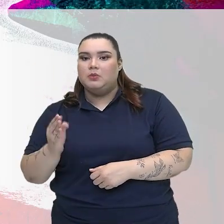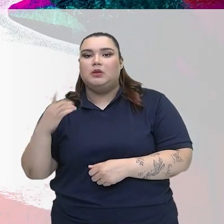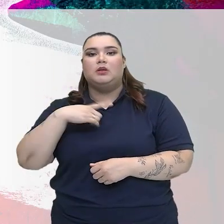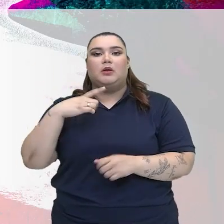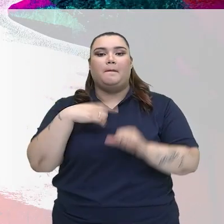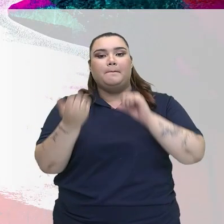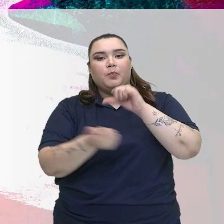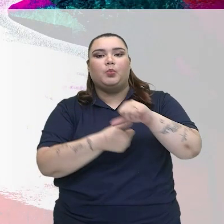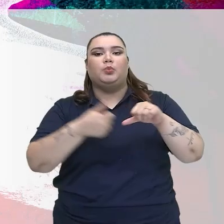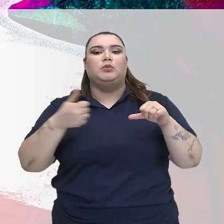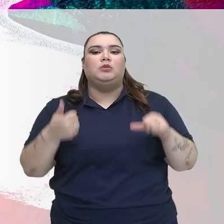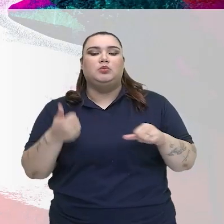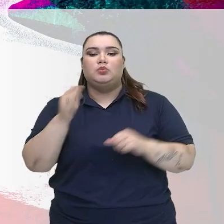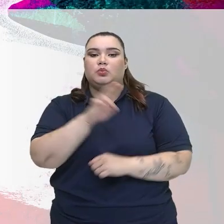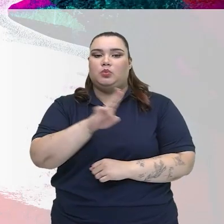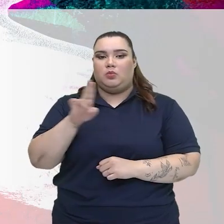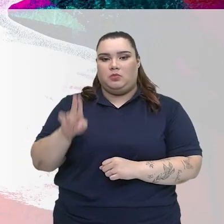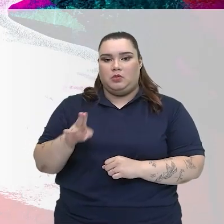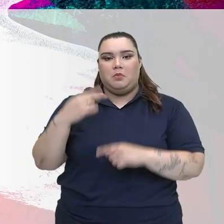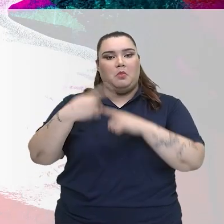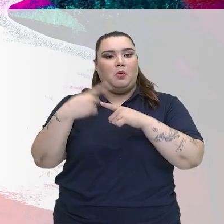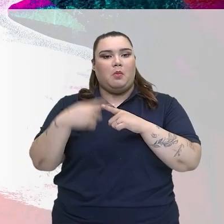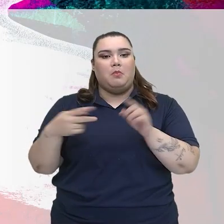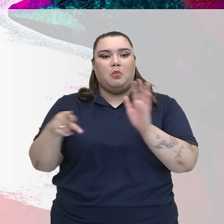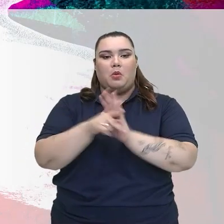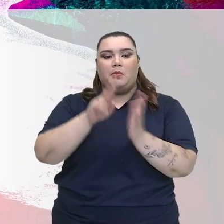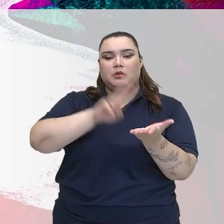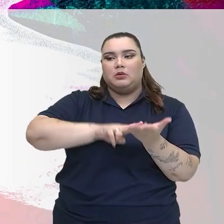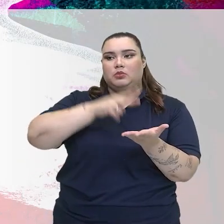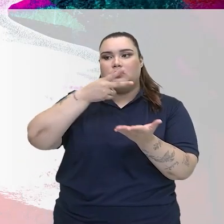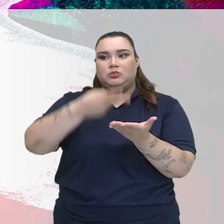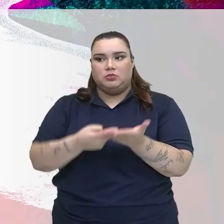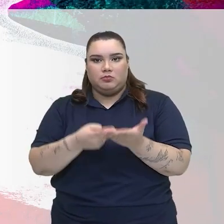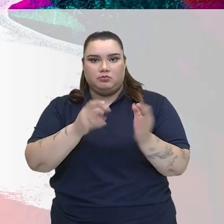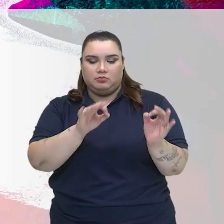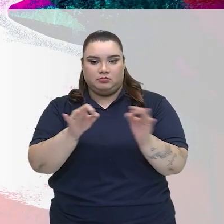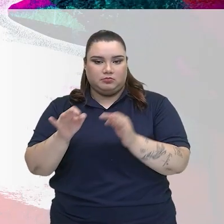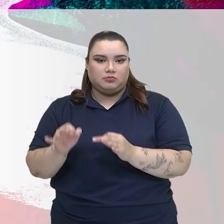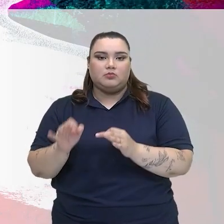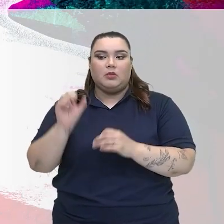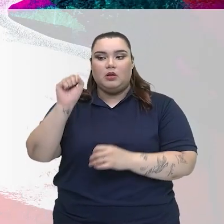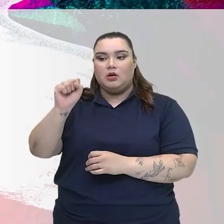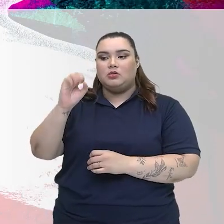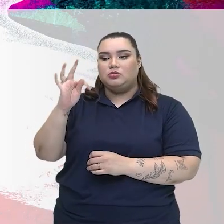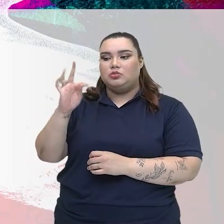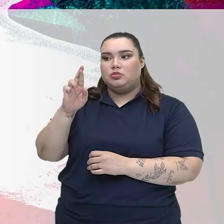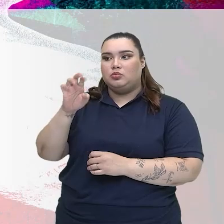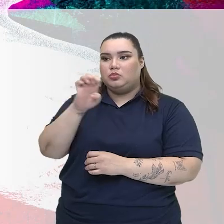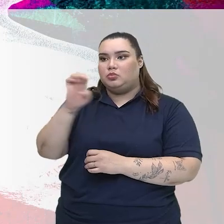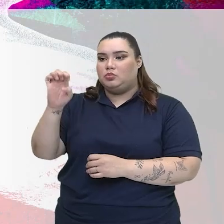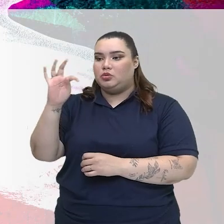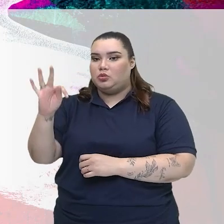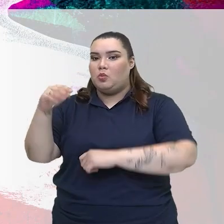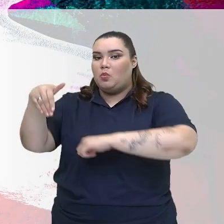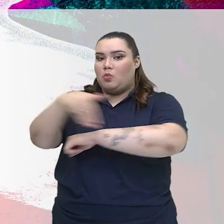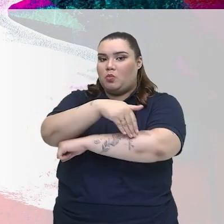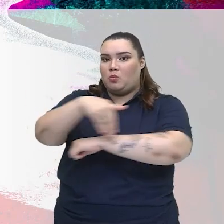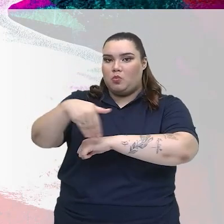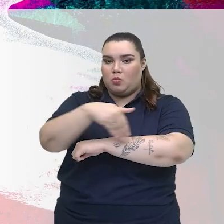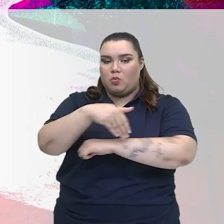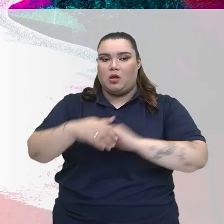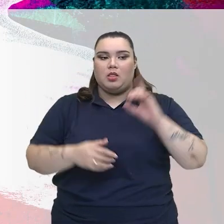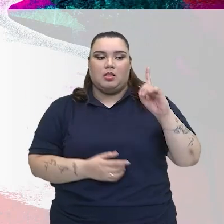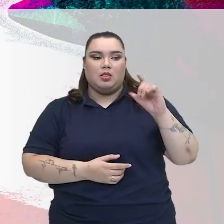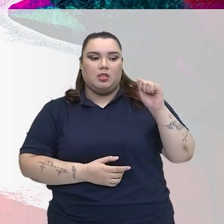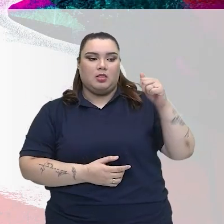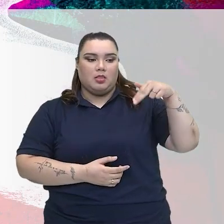essa mudança de nome, justamente por conta da tradução, O street, rua, e dance, dança.